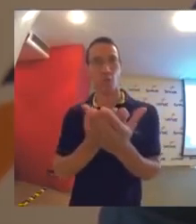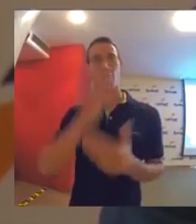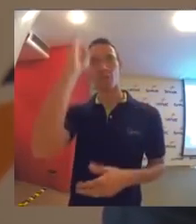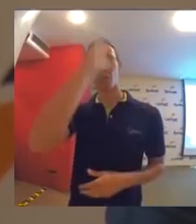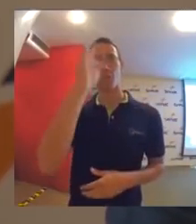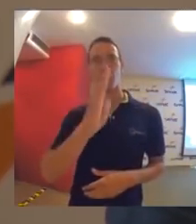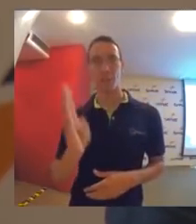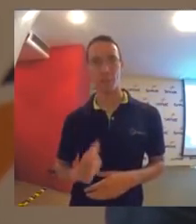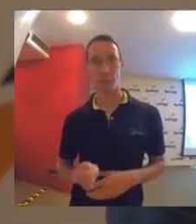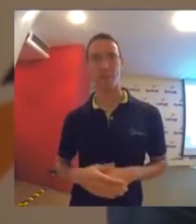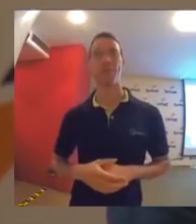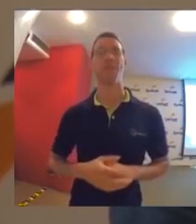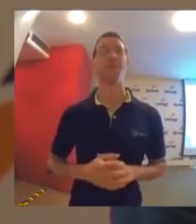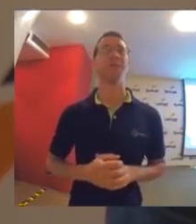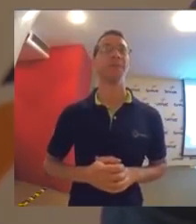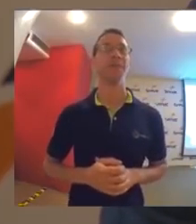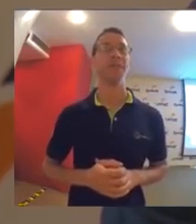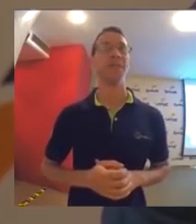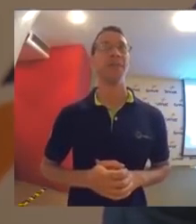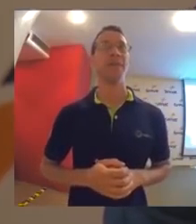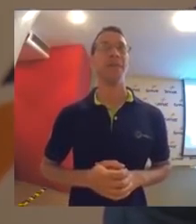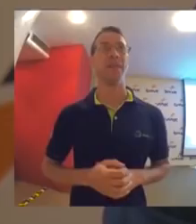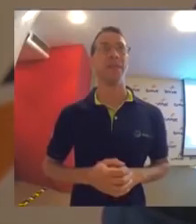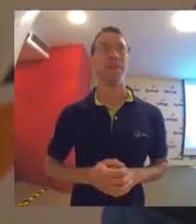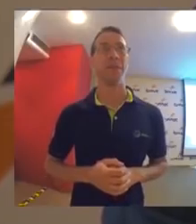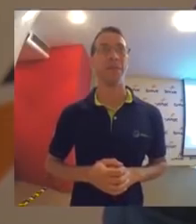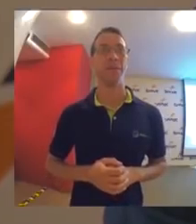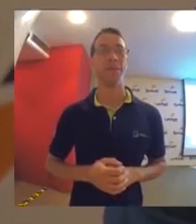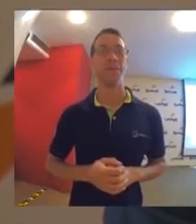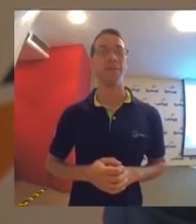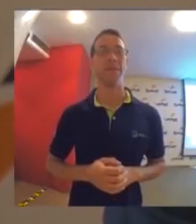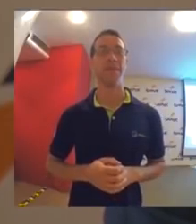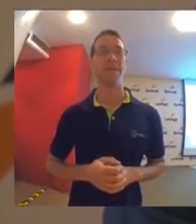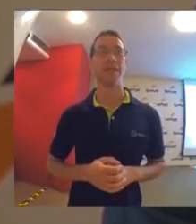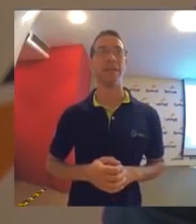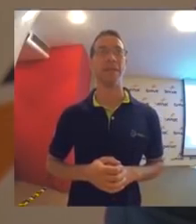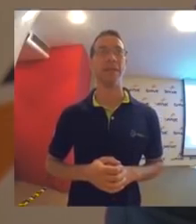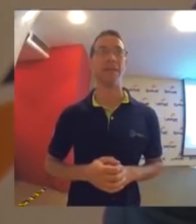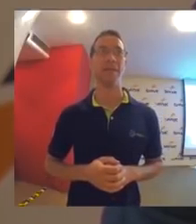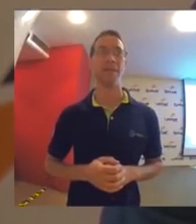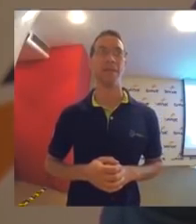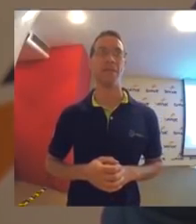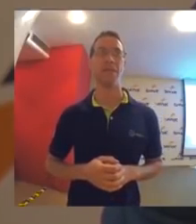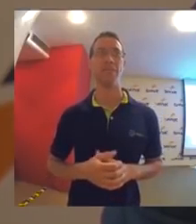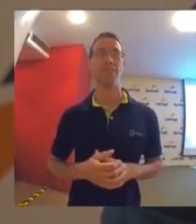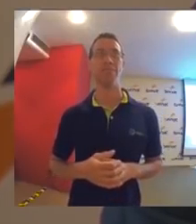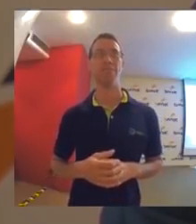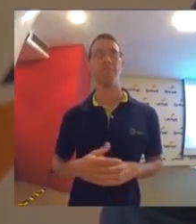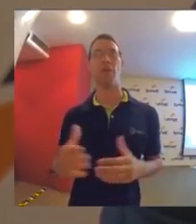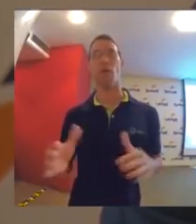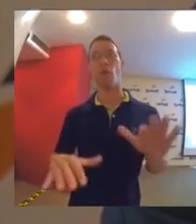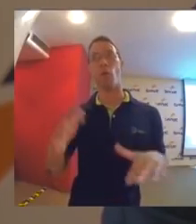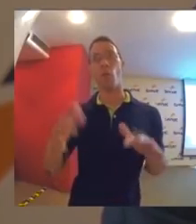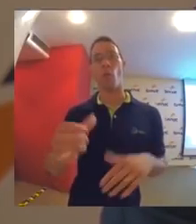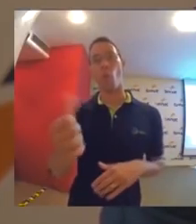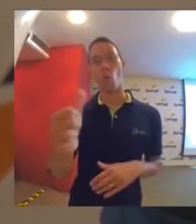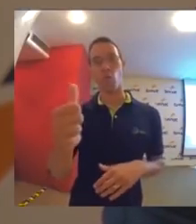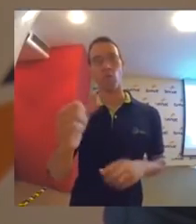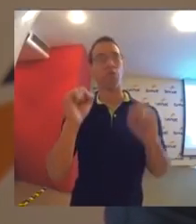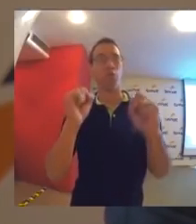brasileira, está no IDEB 10, máximo. Aliás, eu penso que é 11, depois poderei explicar se me